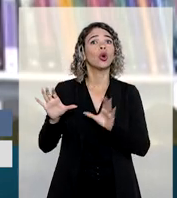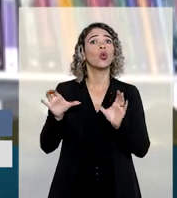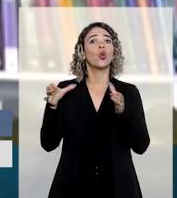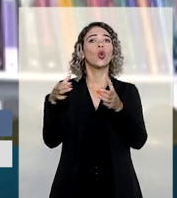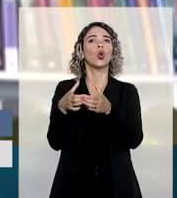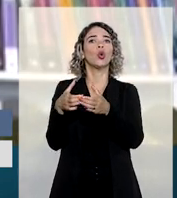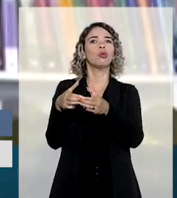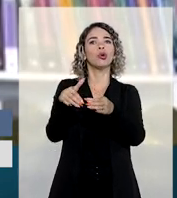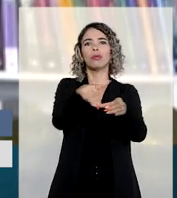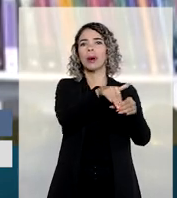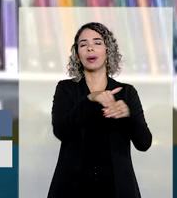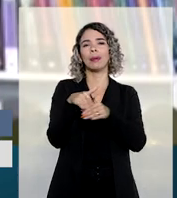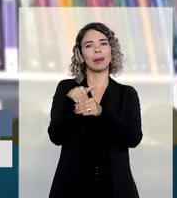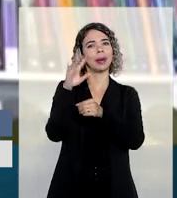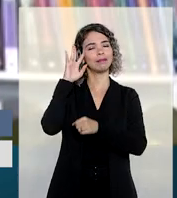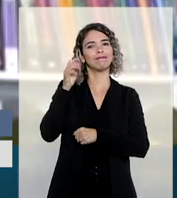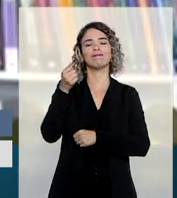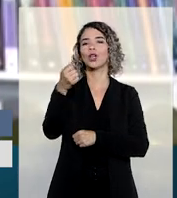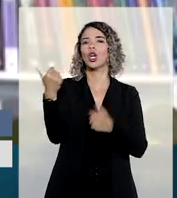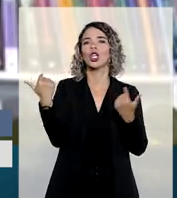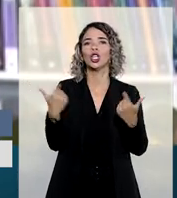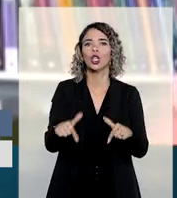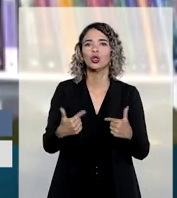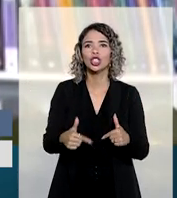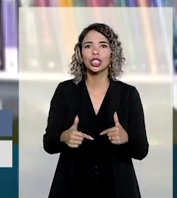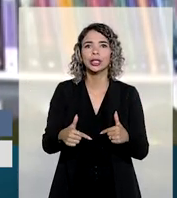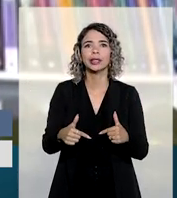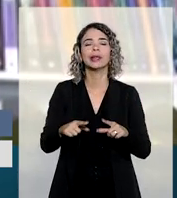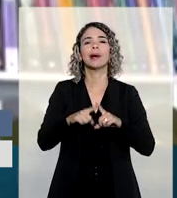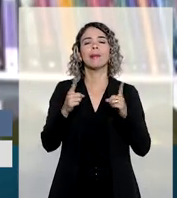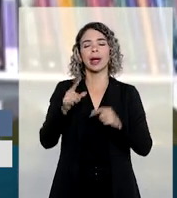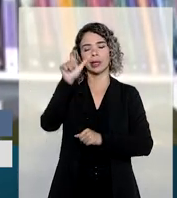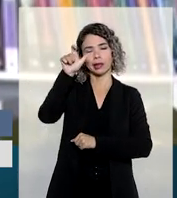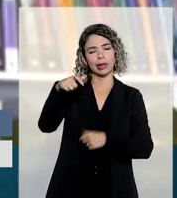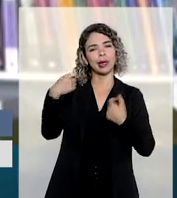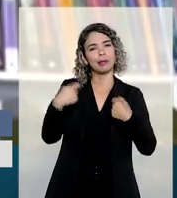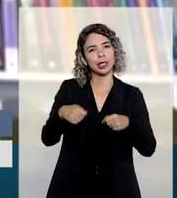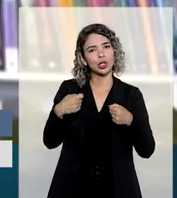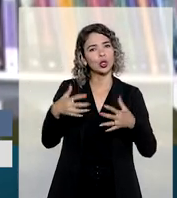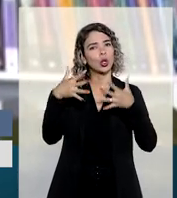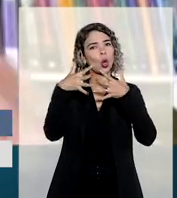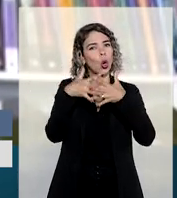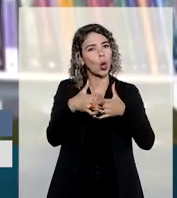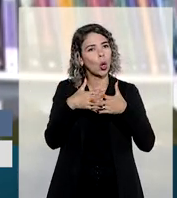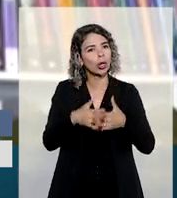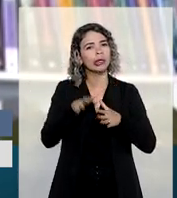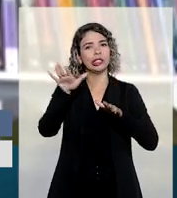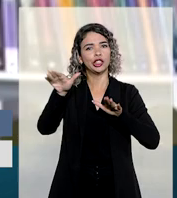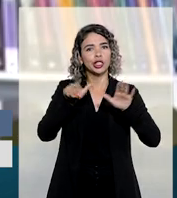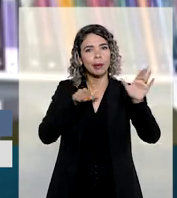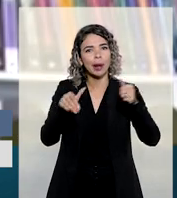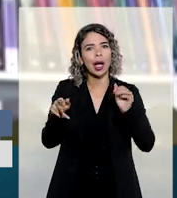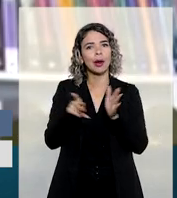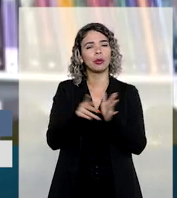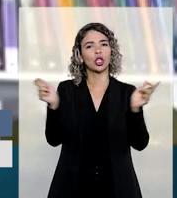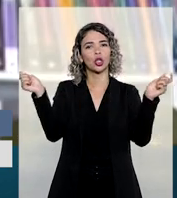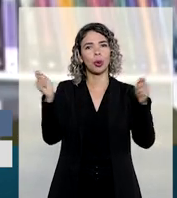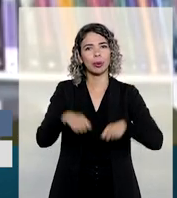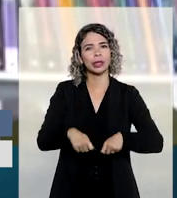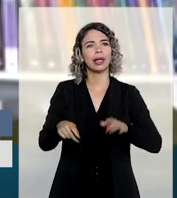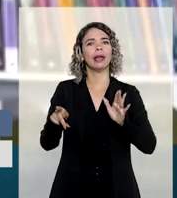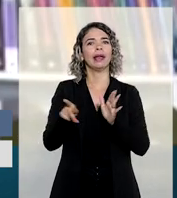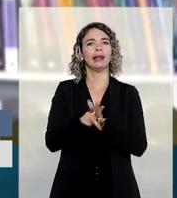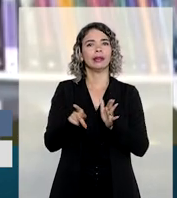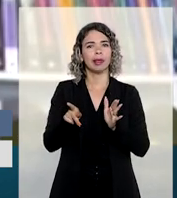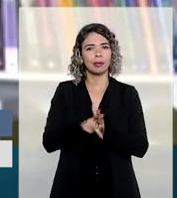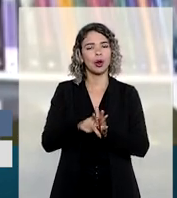sequer uma decisão colegiada contra a qual fazer, né, interpor aquele recurso especial, porque houve esse embaraço aí relativo à